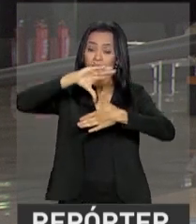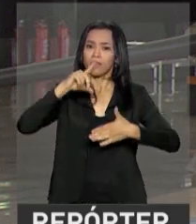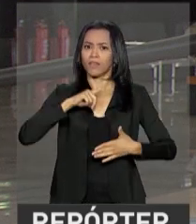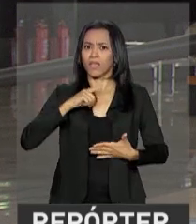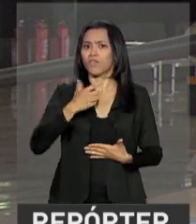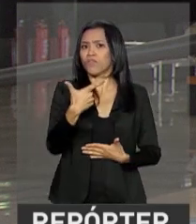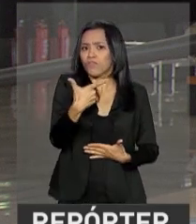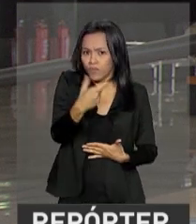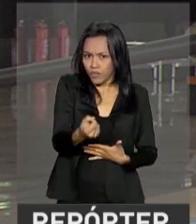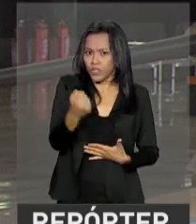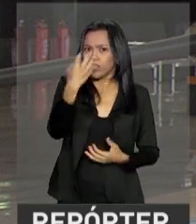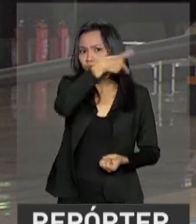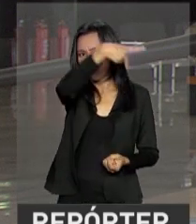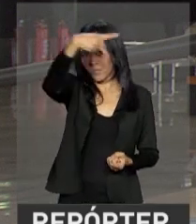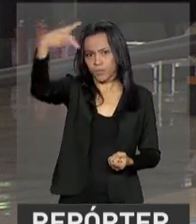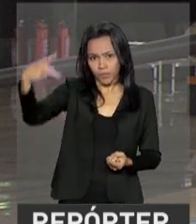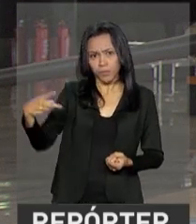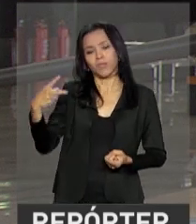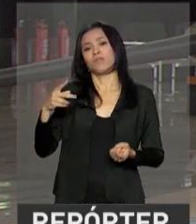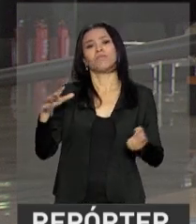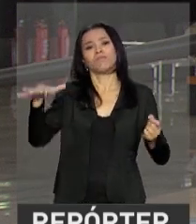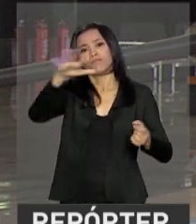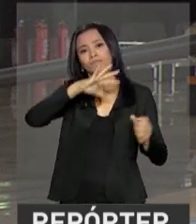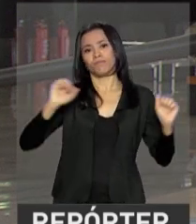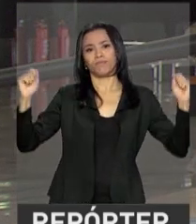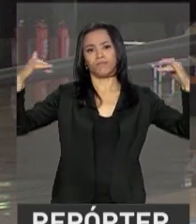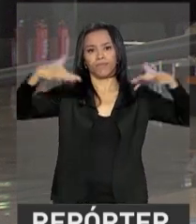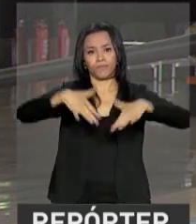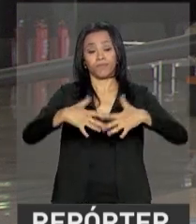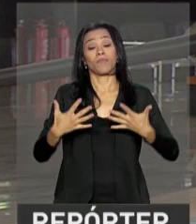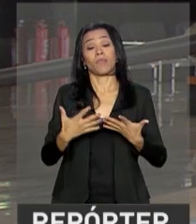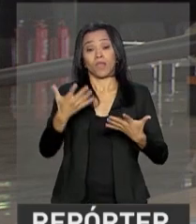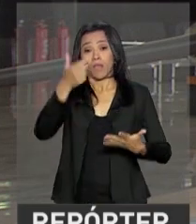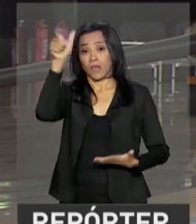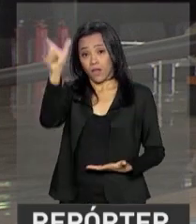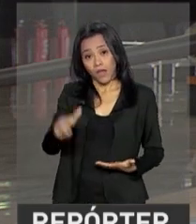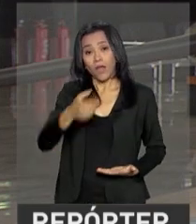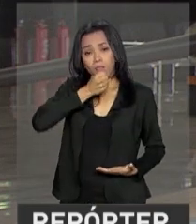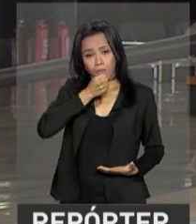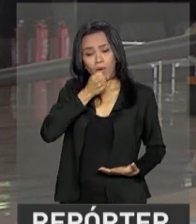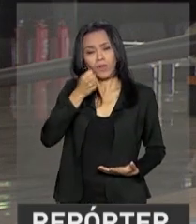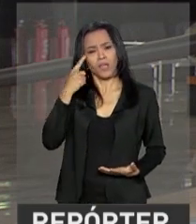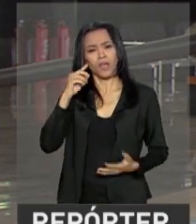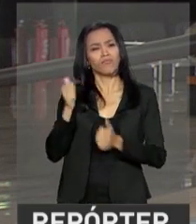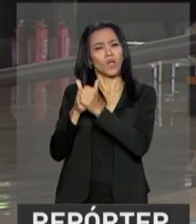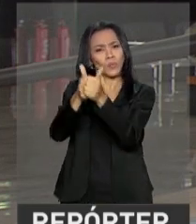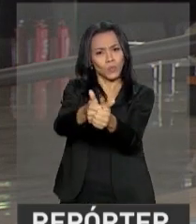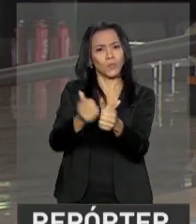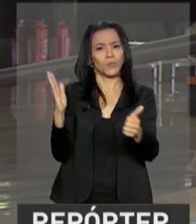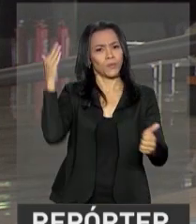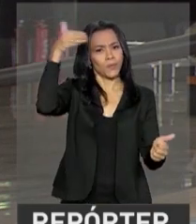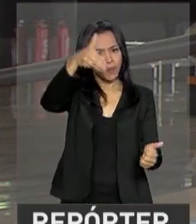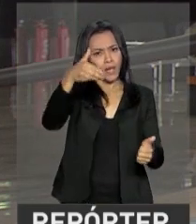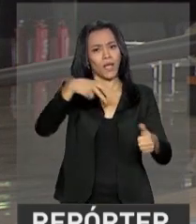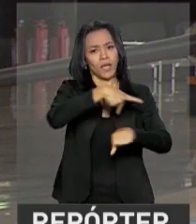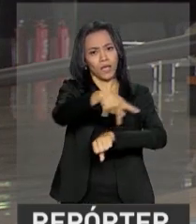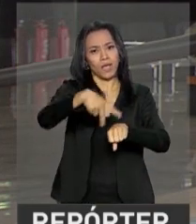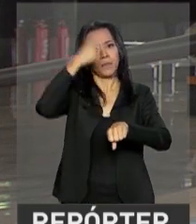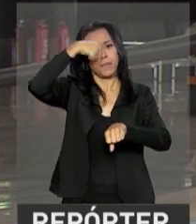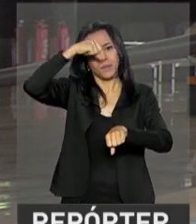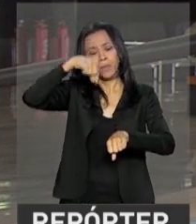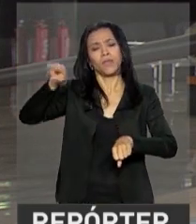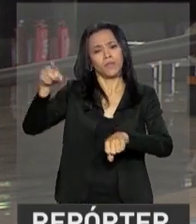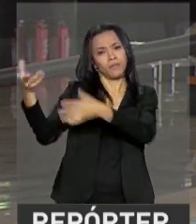chefes de Estado e de governo da região. O repórter Paulo La Salve acompanhou a Cúpula das Américas em Lima e traz